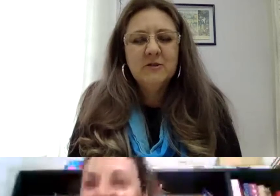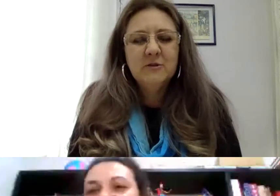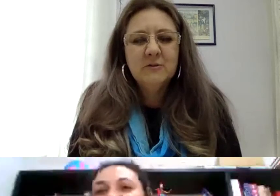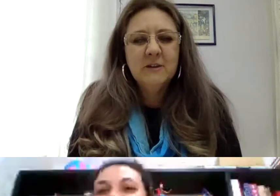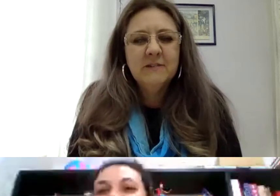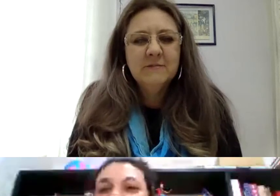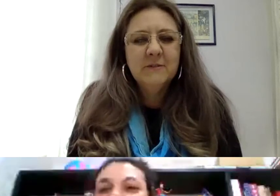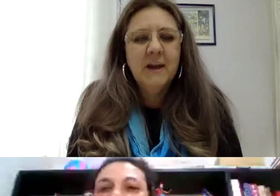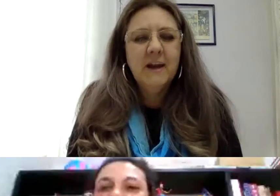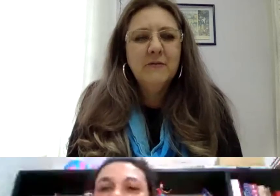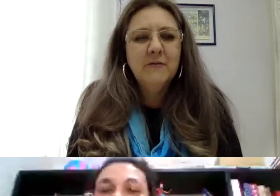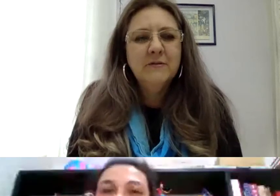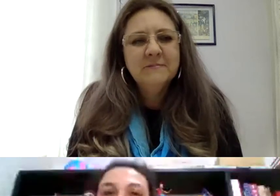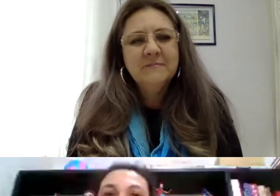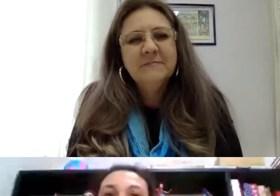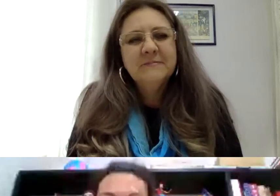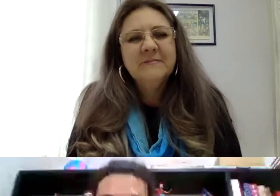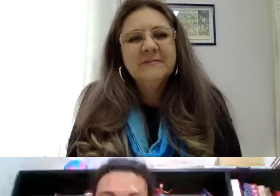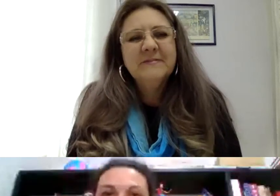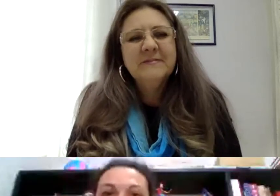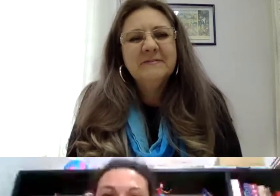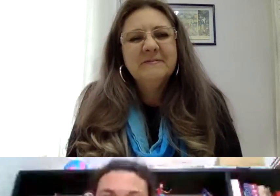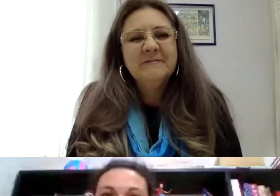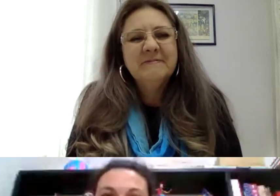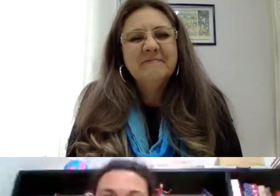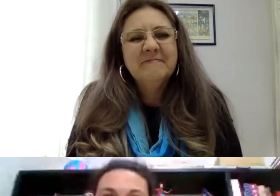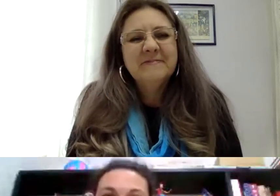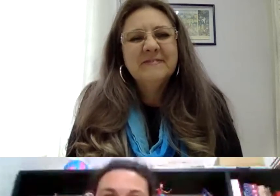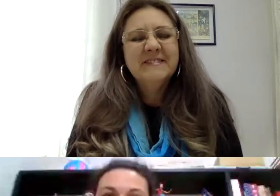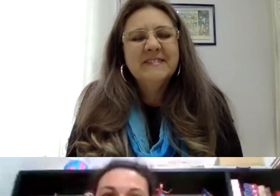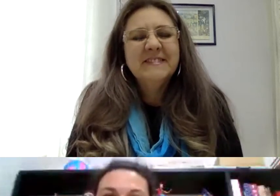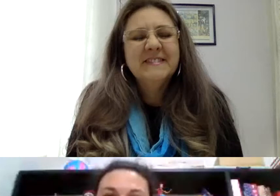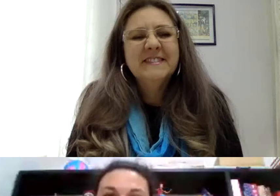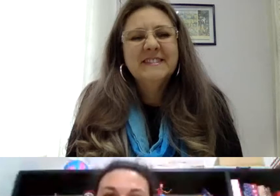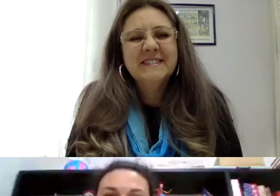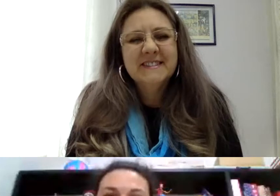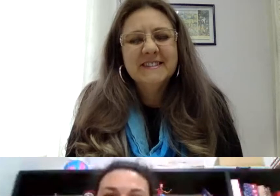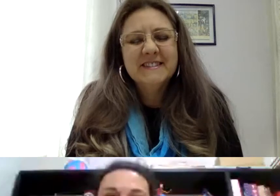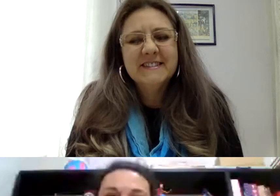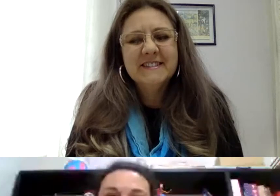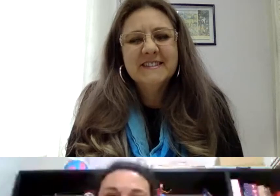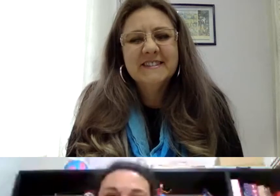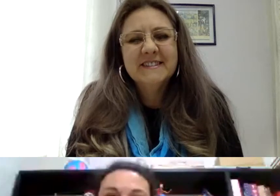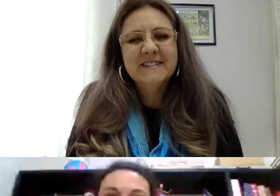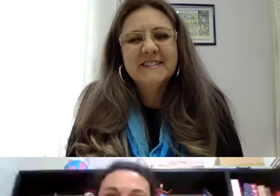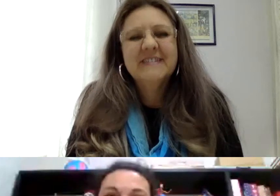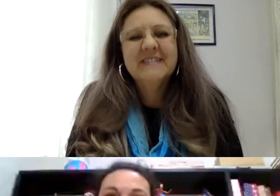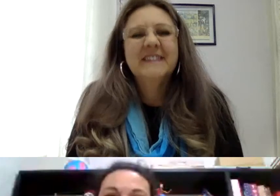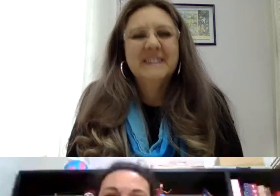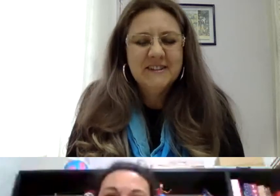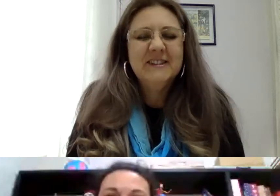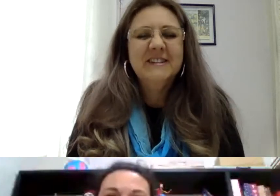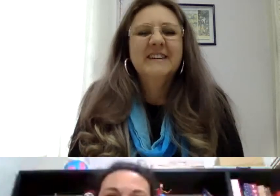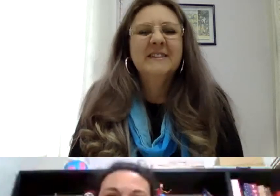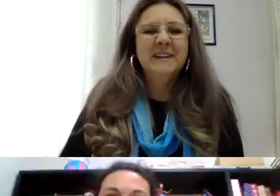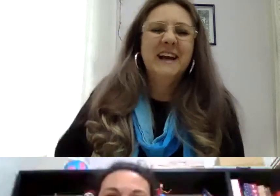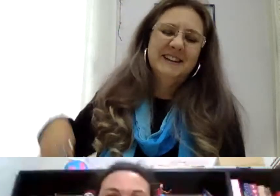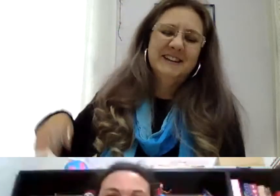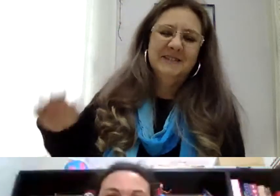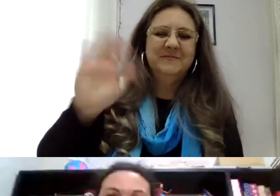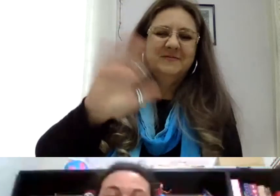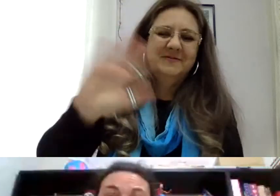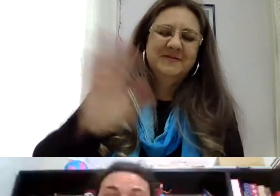gente continua on live. Ótimo. Obrigado a todos pela atenção e pelas perguntas.